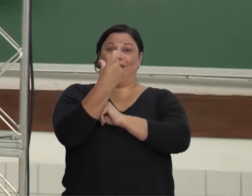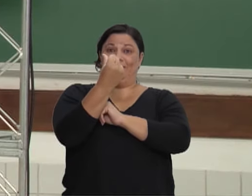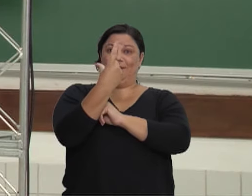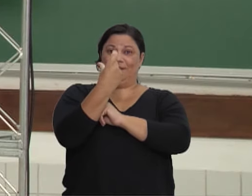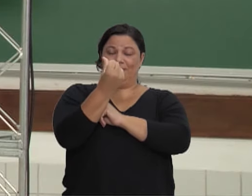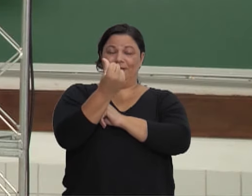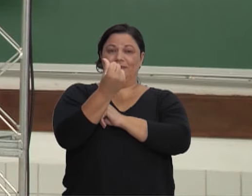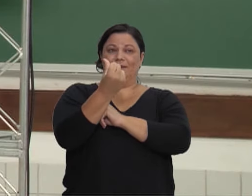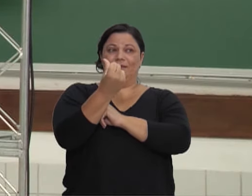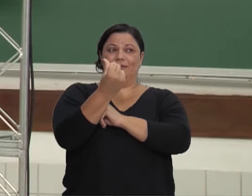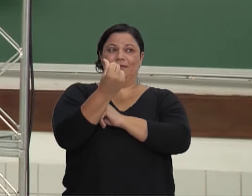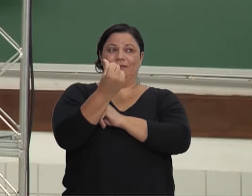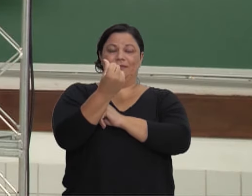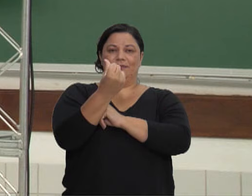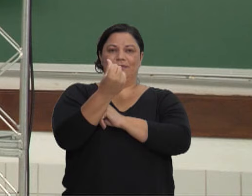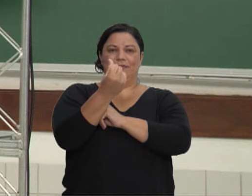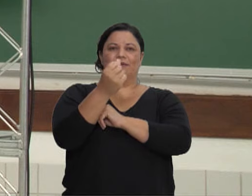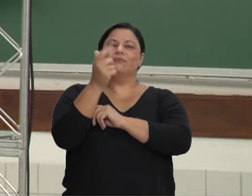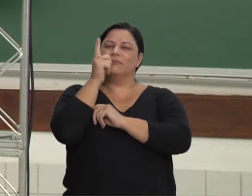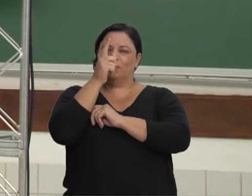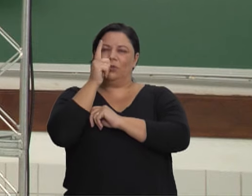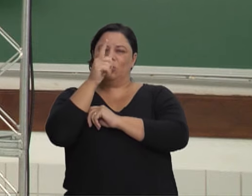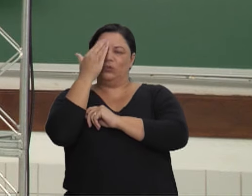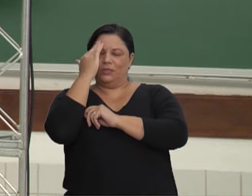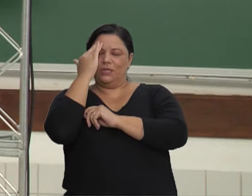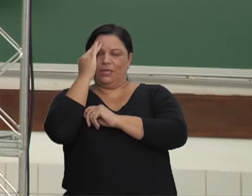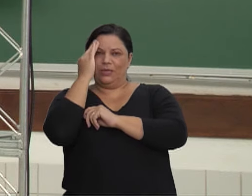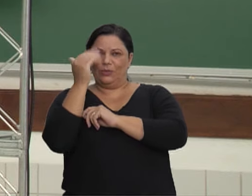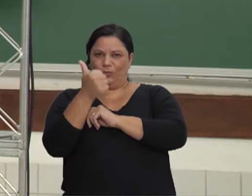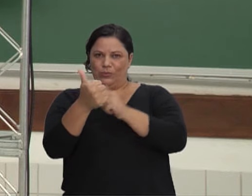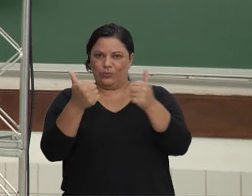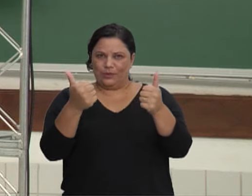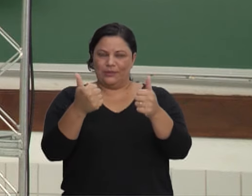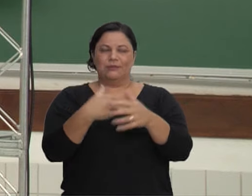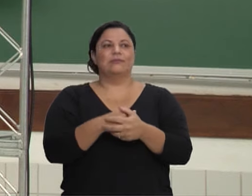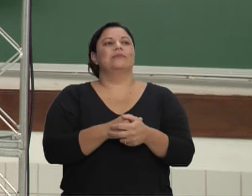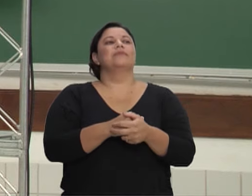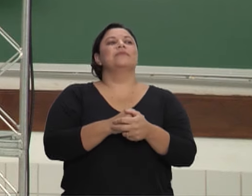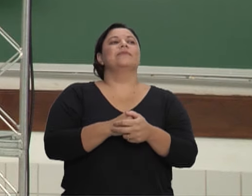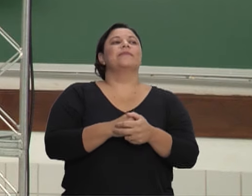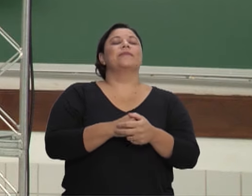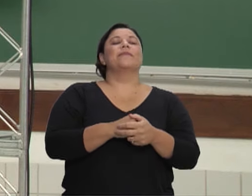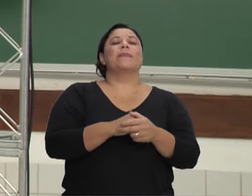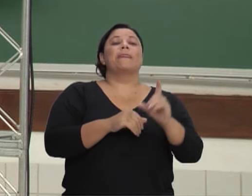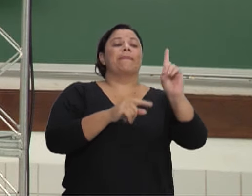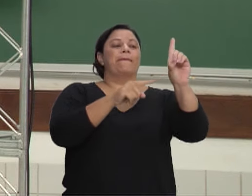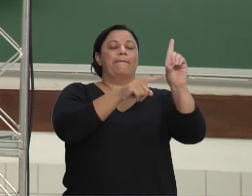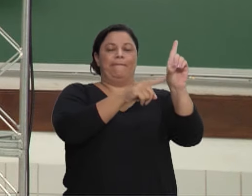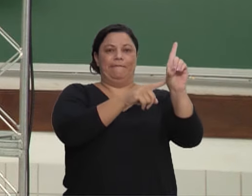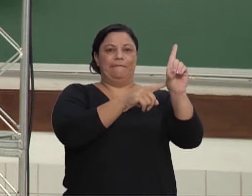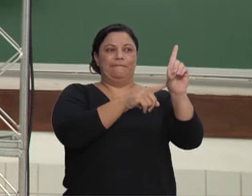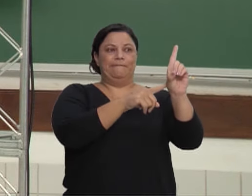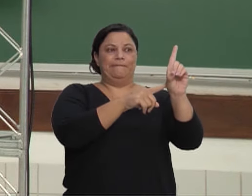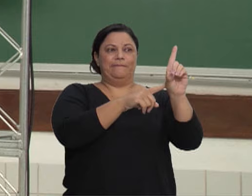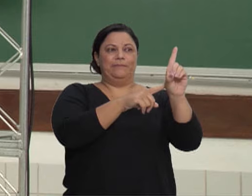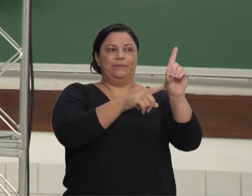Tranquilo, né? Tá dando para acompanhar o raciocínio. Então, eu tenho que a distância vai ser dada